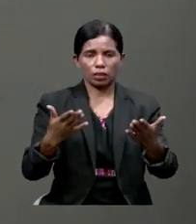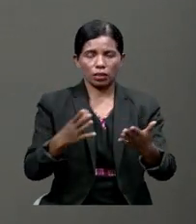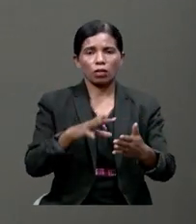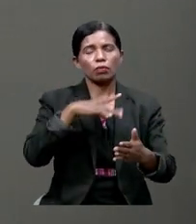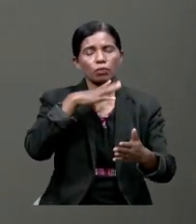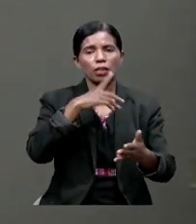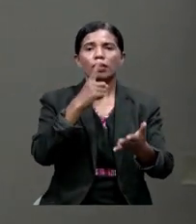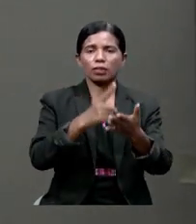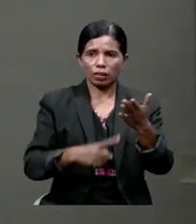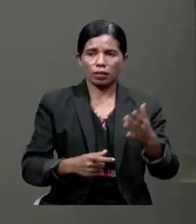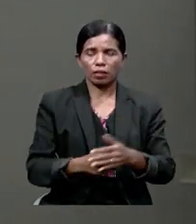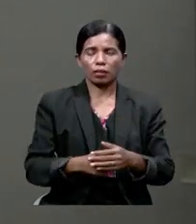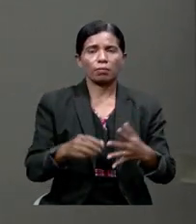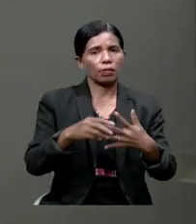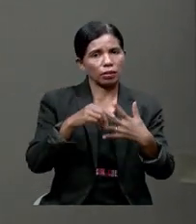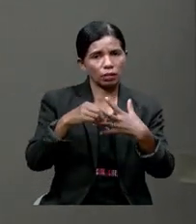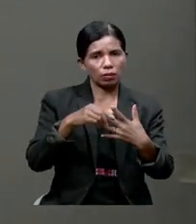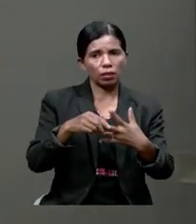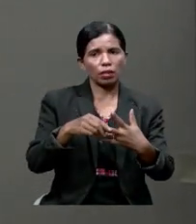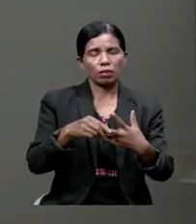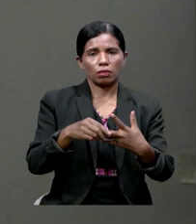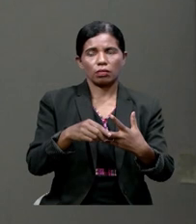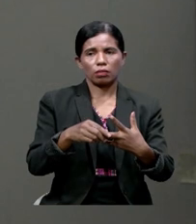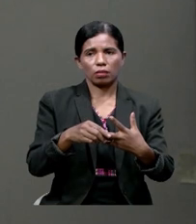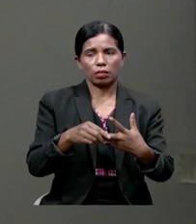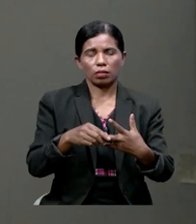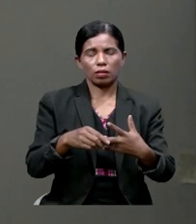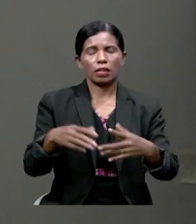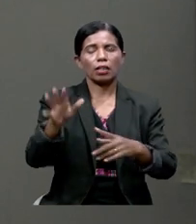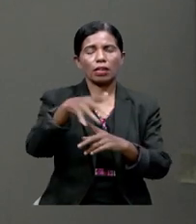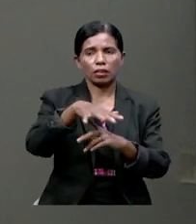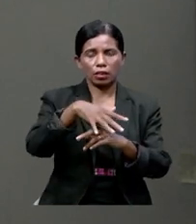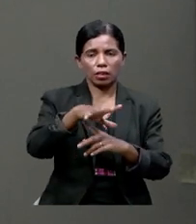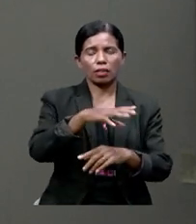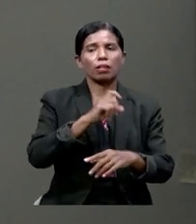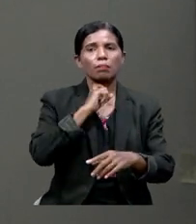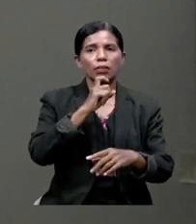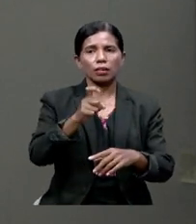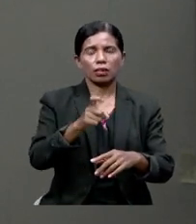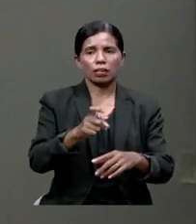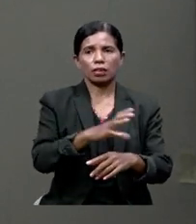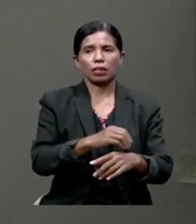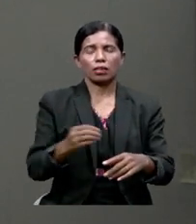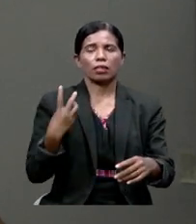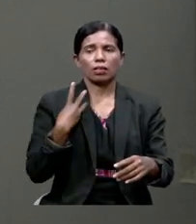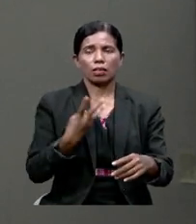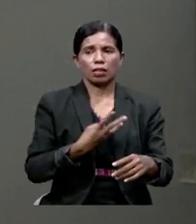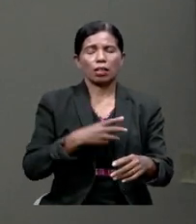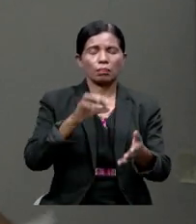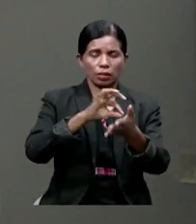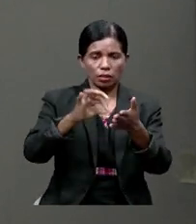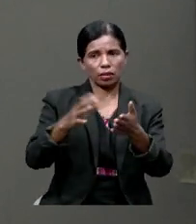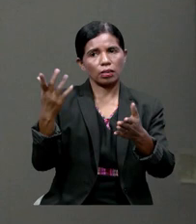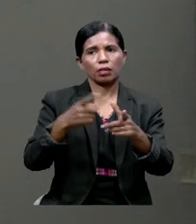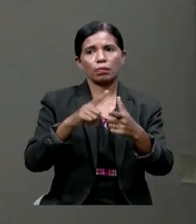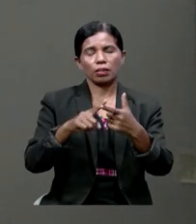saya dah. Plastik juga, aita hangka, bisi ka, rehenek. Ini kami register ini bab, tapi